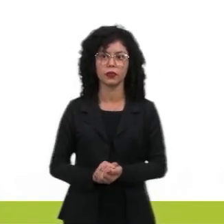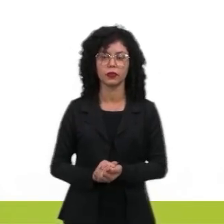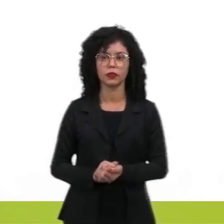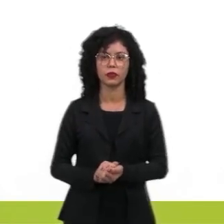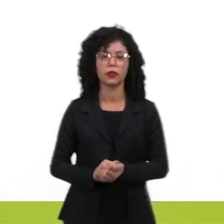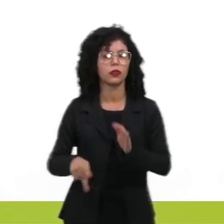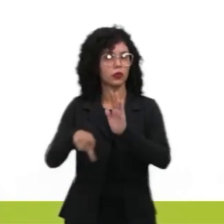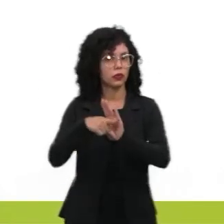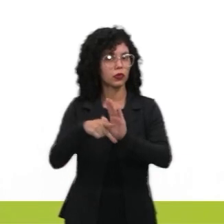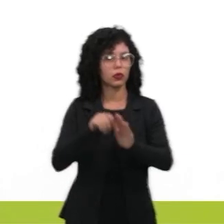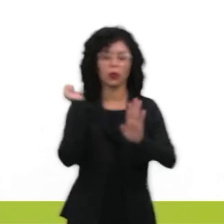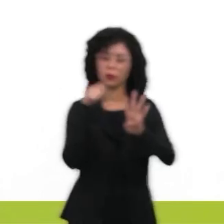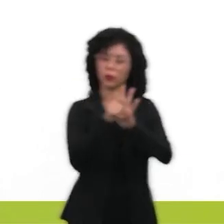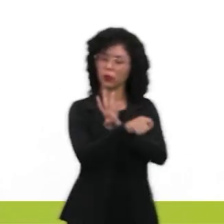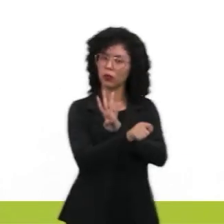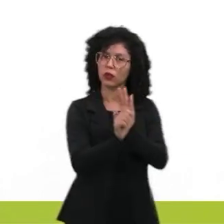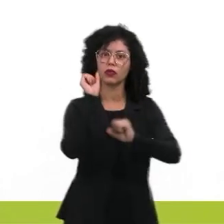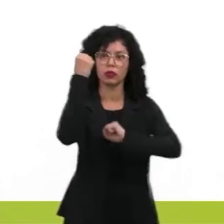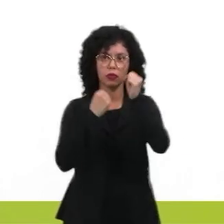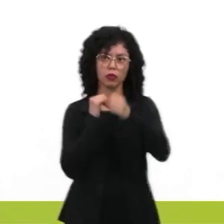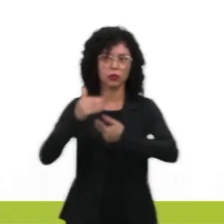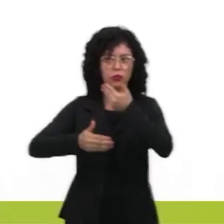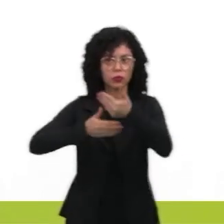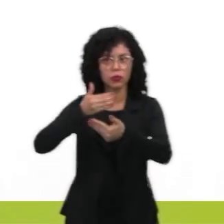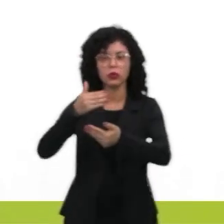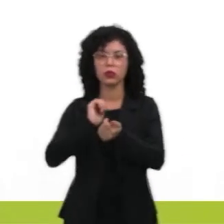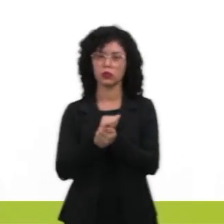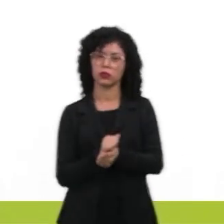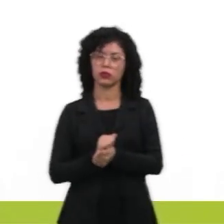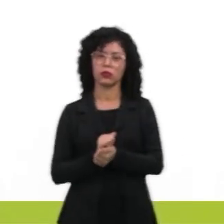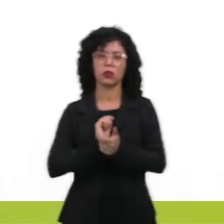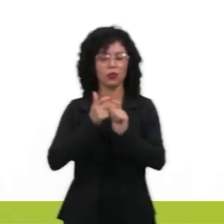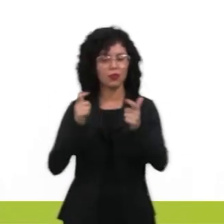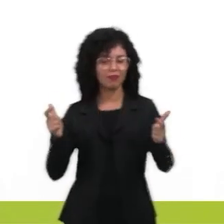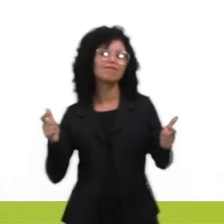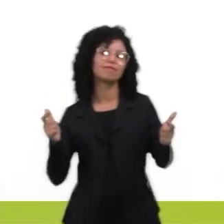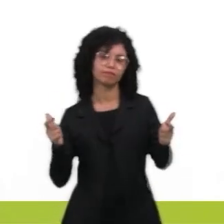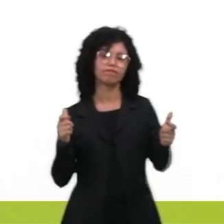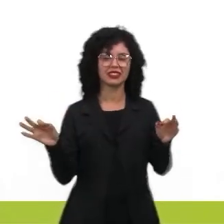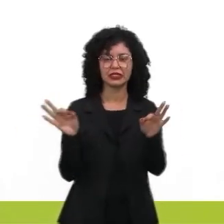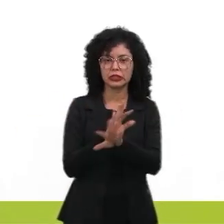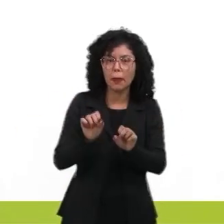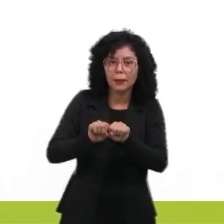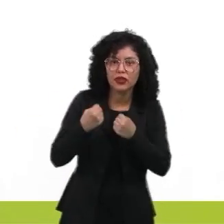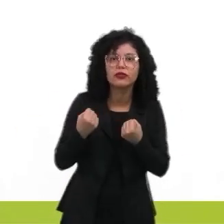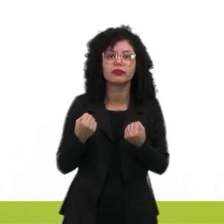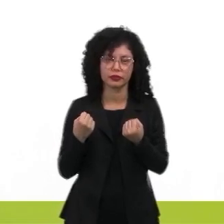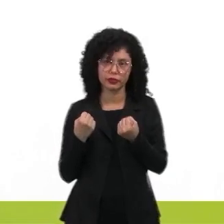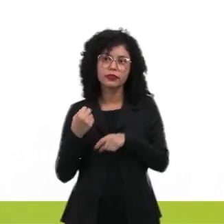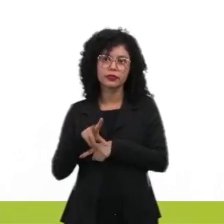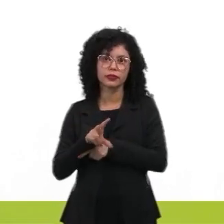a demanda mensal da fábrica. Durante o processo, uma das máquinas estragou, o que fez com que a fábrica